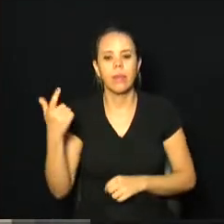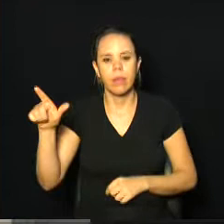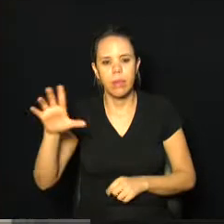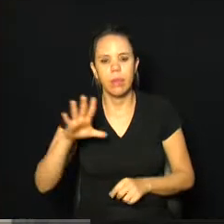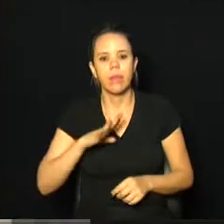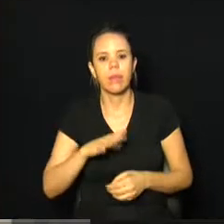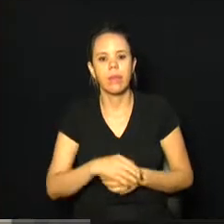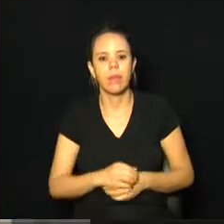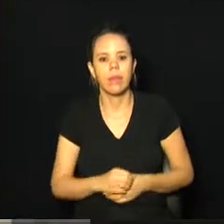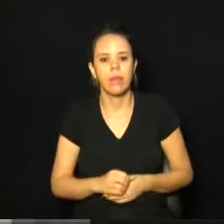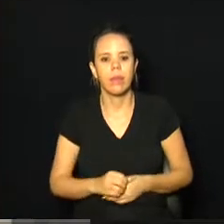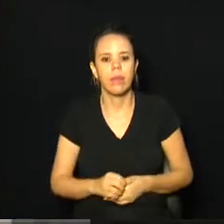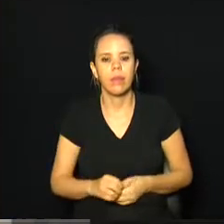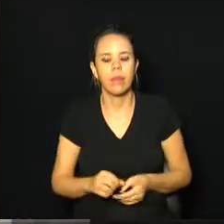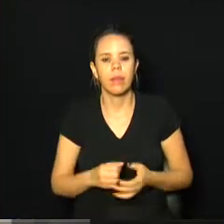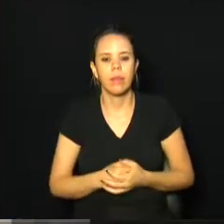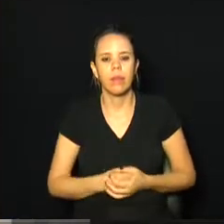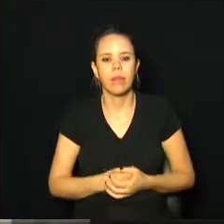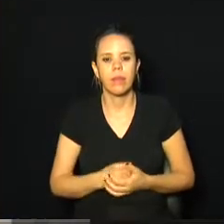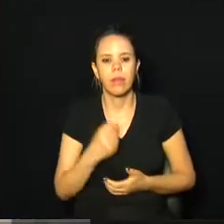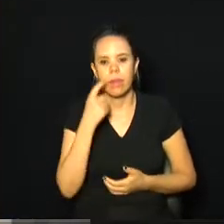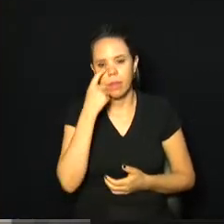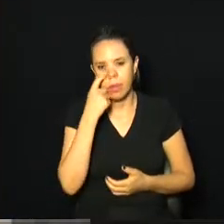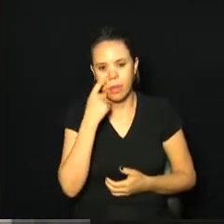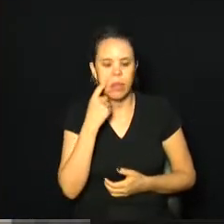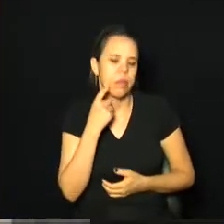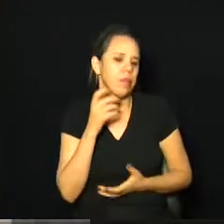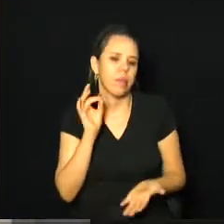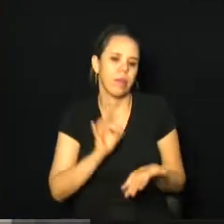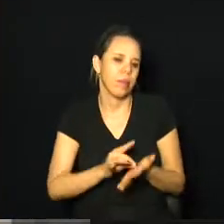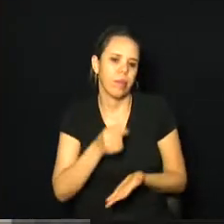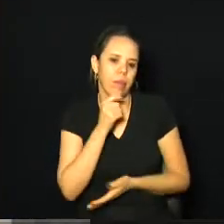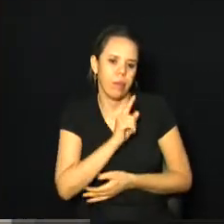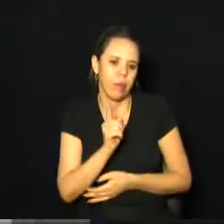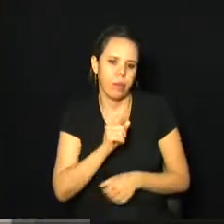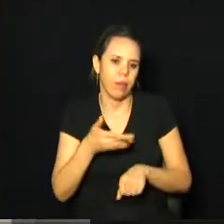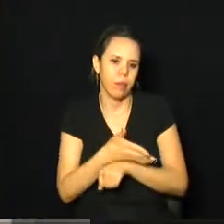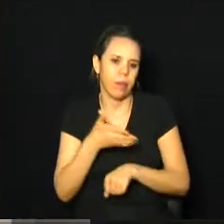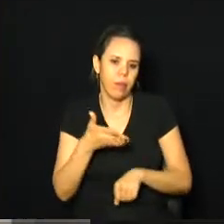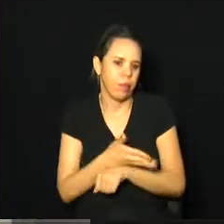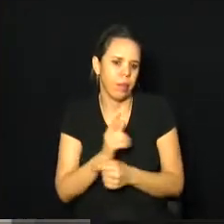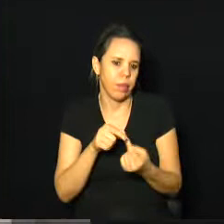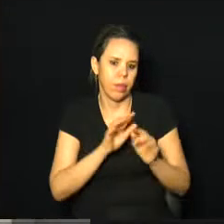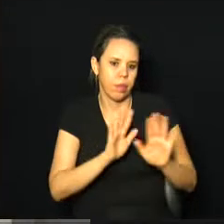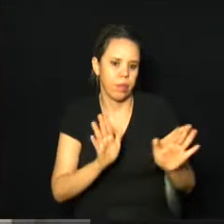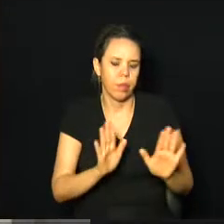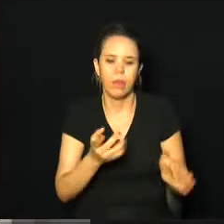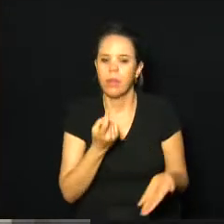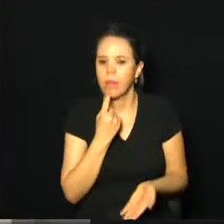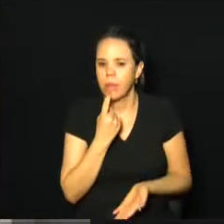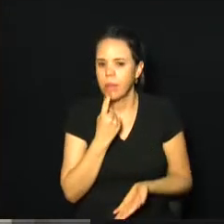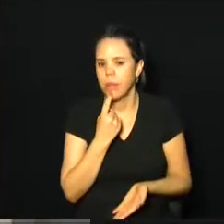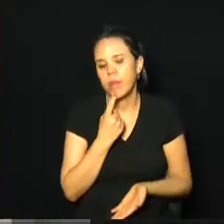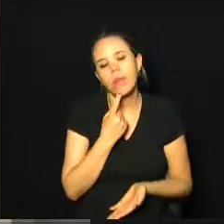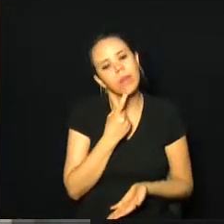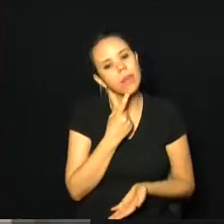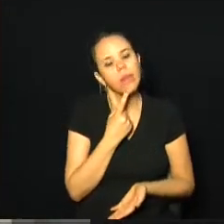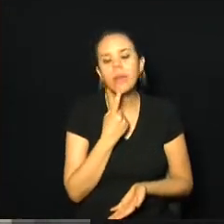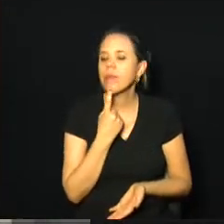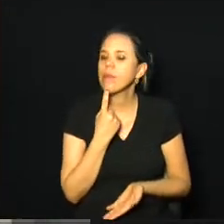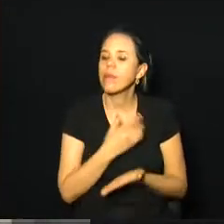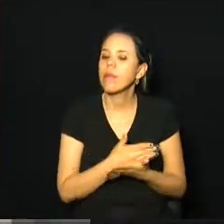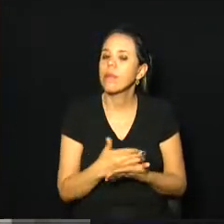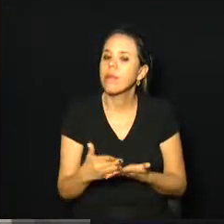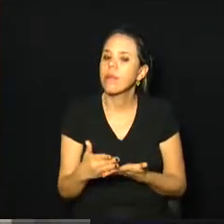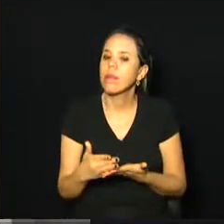cidades, mas não de maneira efetiva, eu participando diretamente, né? Em Campinas, eu conversei